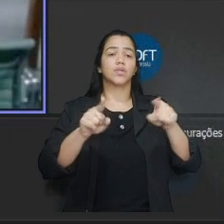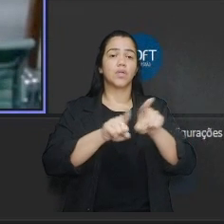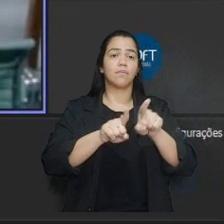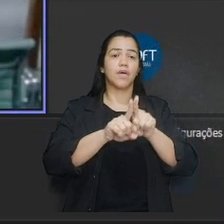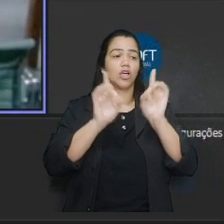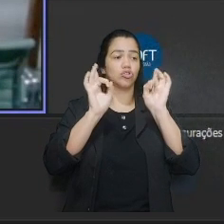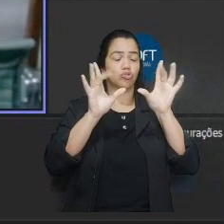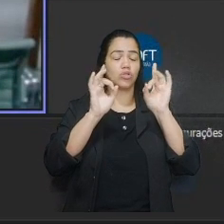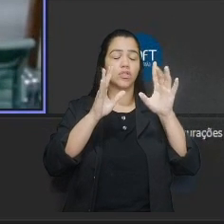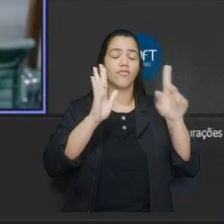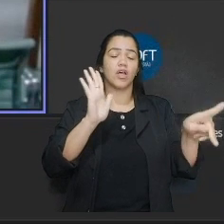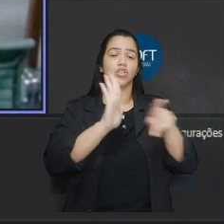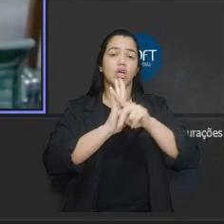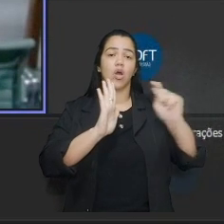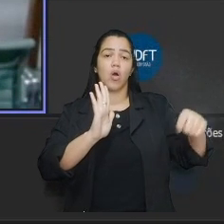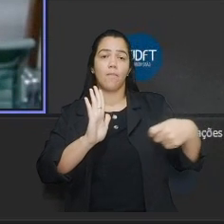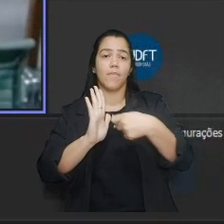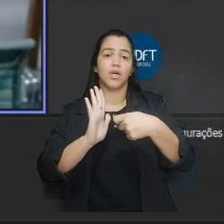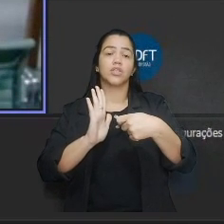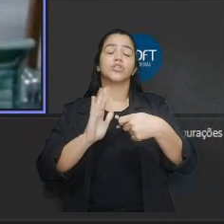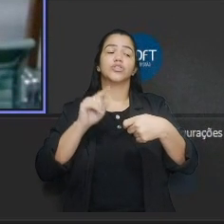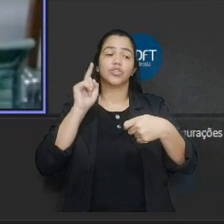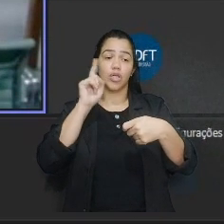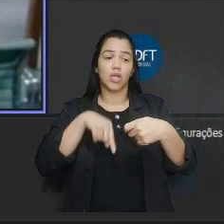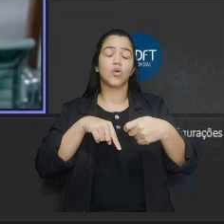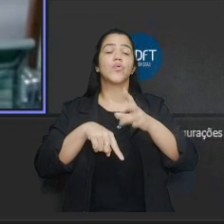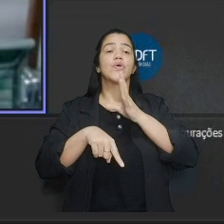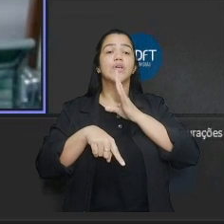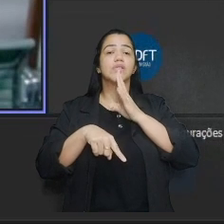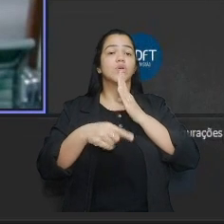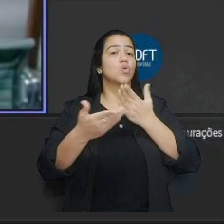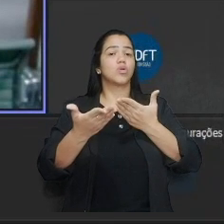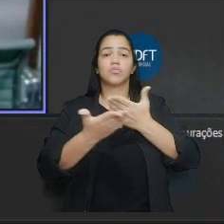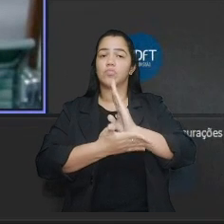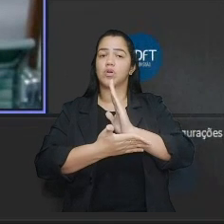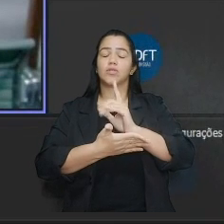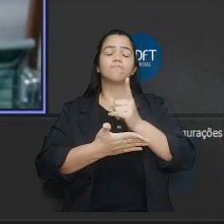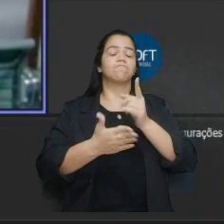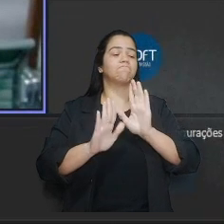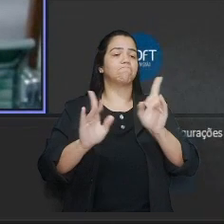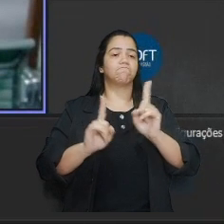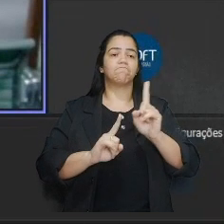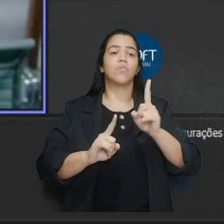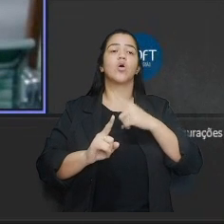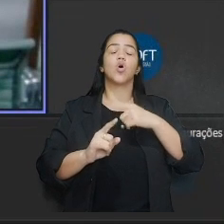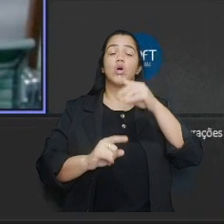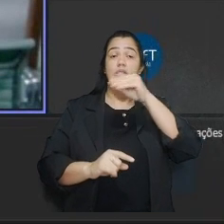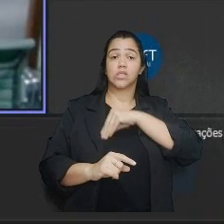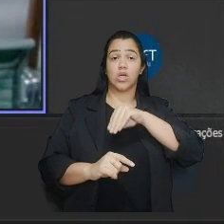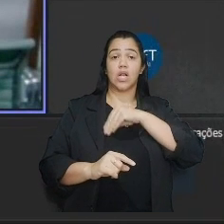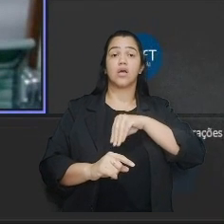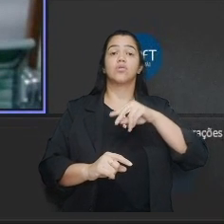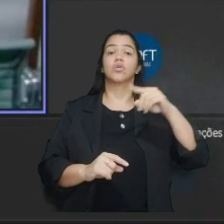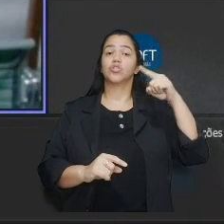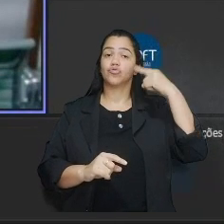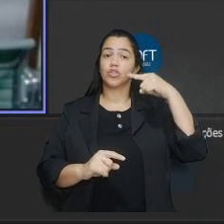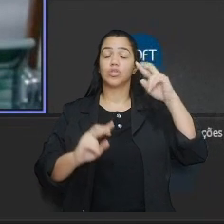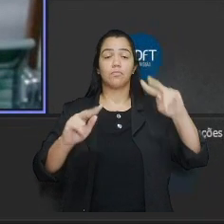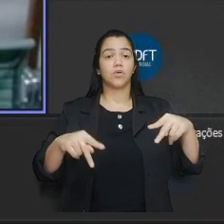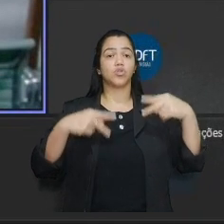sucumbenciais redimensionados para acarreá-los com exclusividade ao embargante. Apelo do embargante conhecido e desprovido.